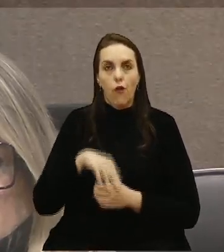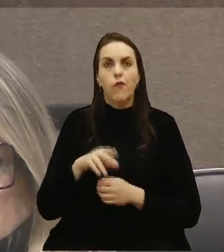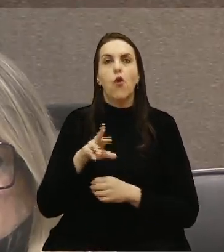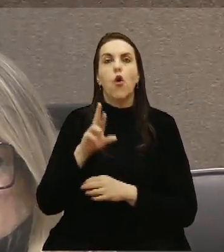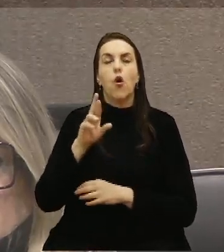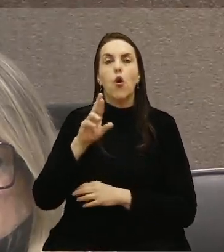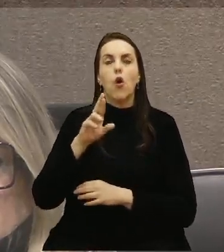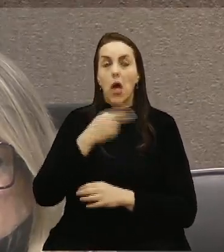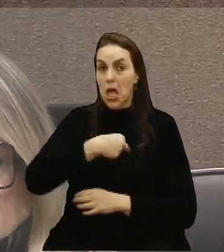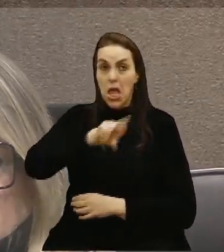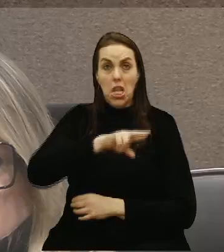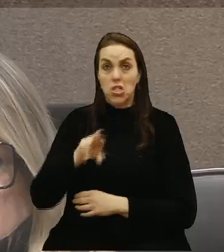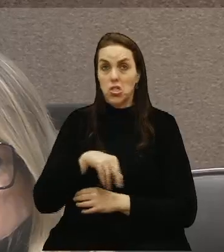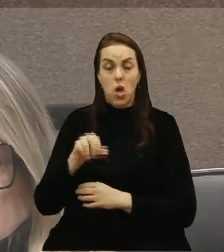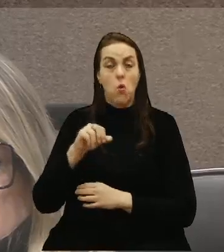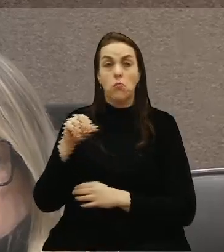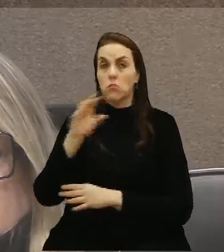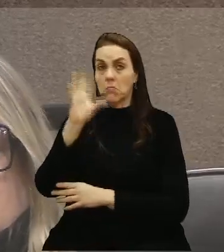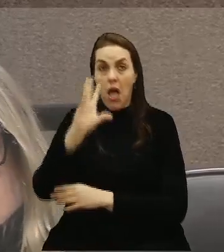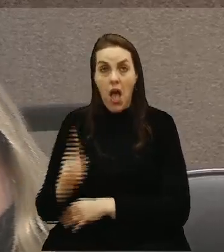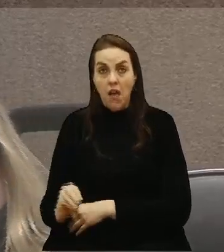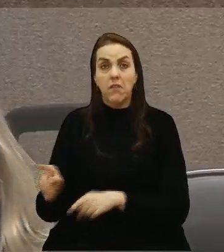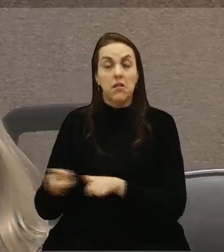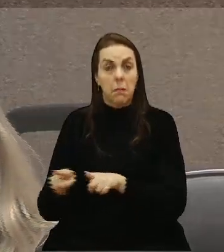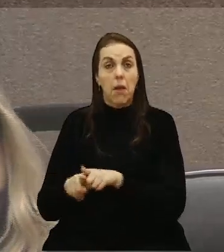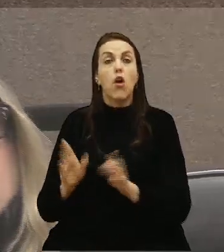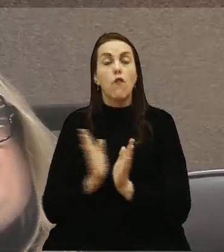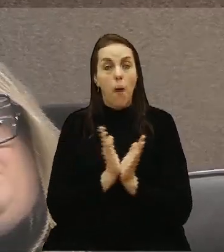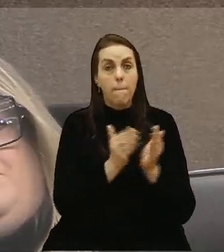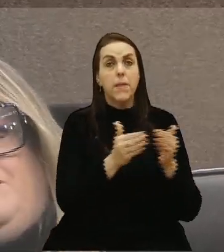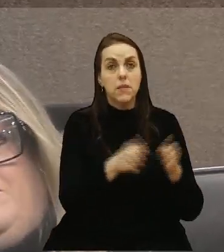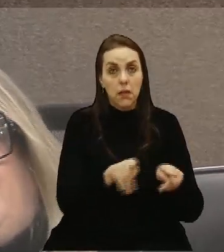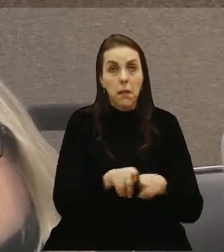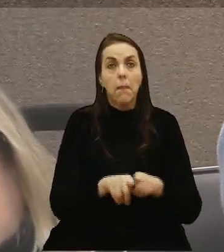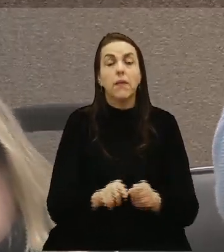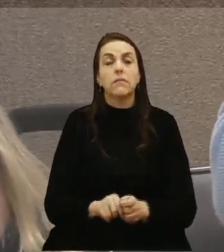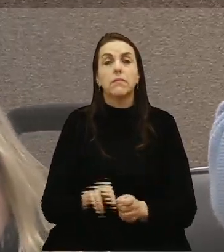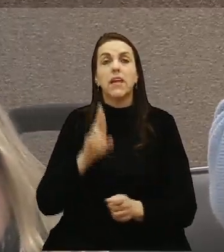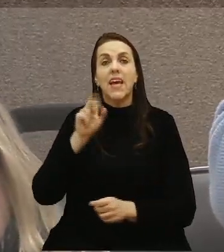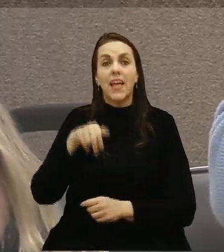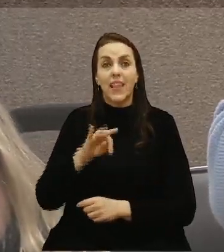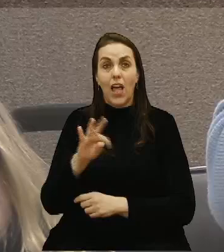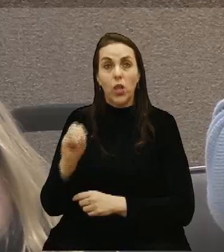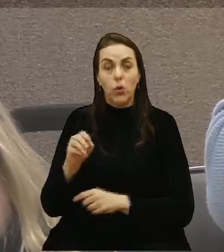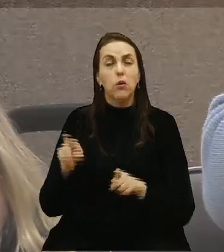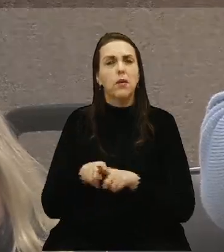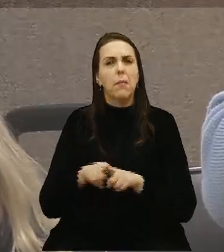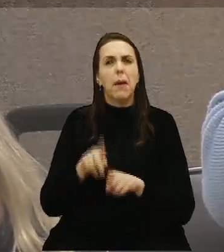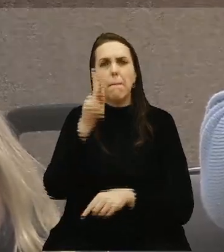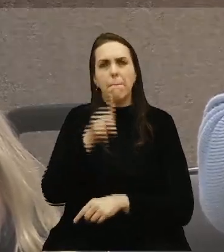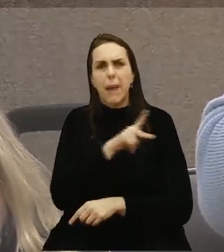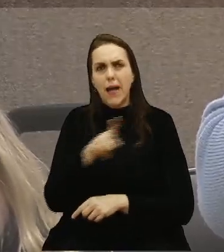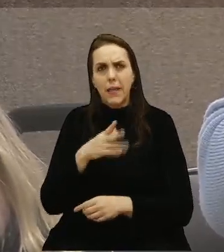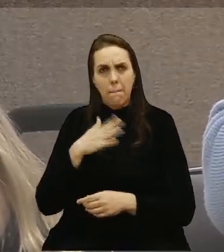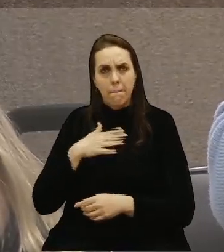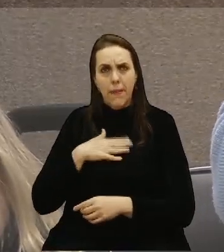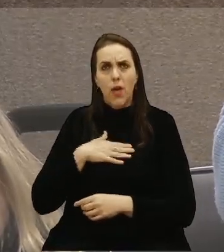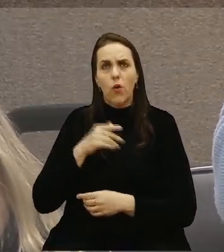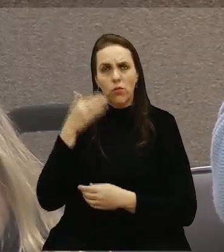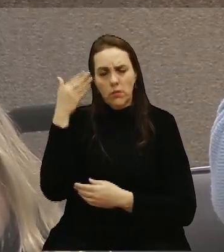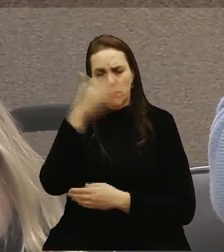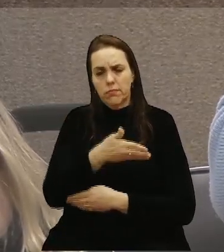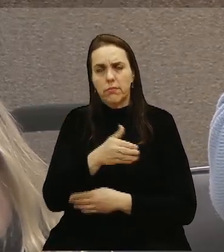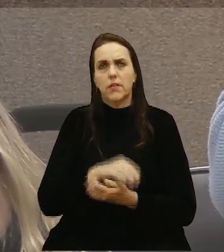na missa. Inclusive, o padre Renato era pároco da minha comunidade, os Santos Apóstolos, por muitos e muitos anos. Fui coroinha do padre